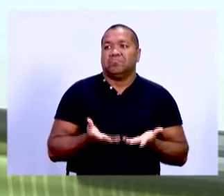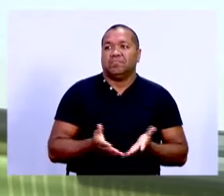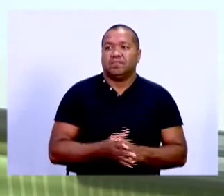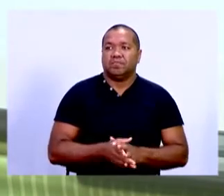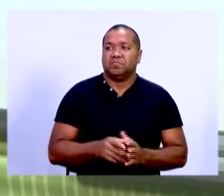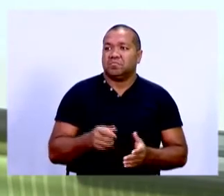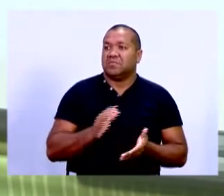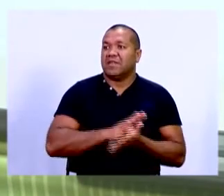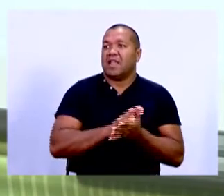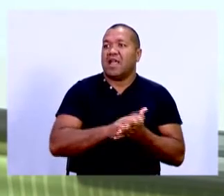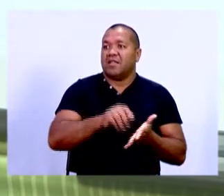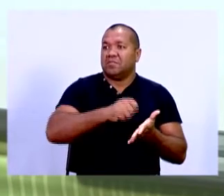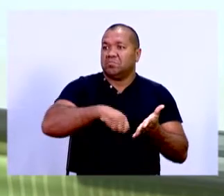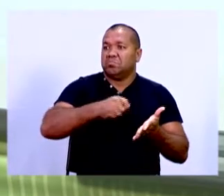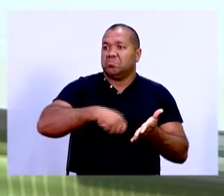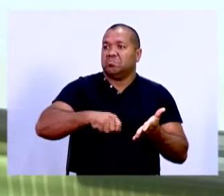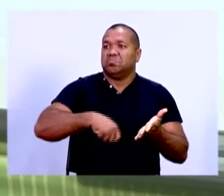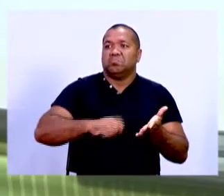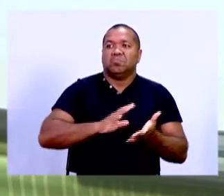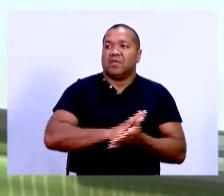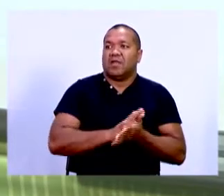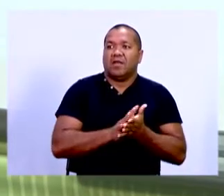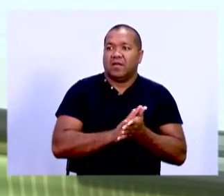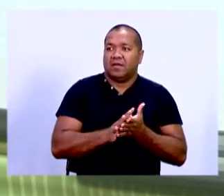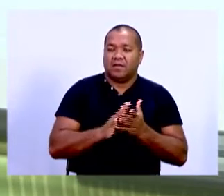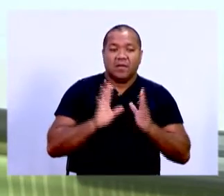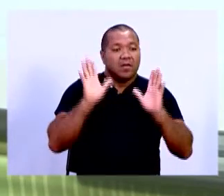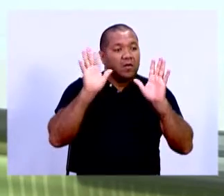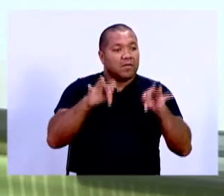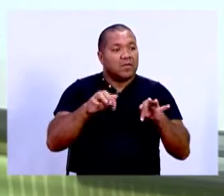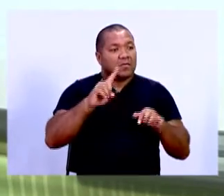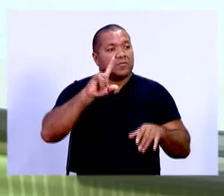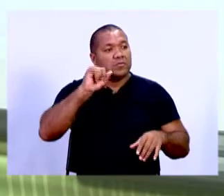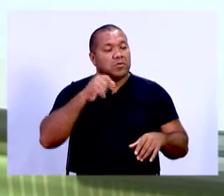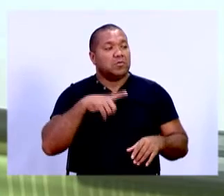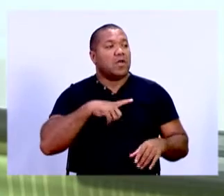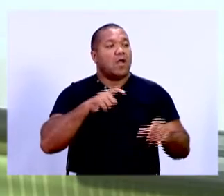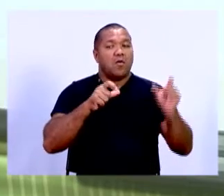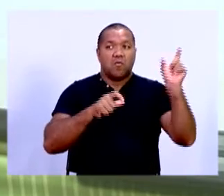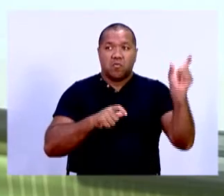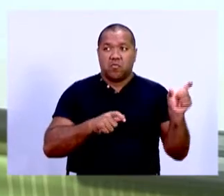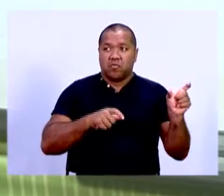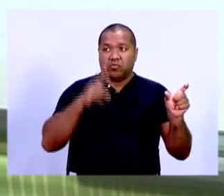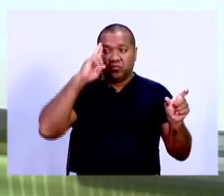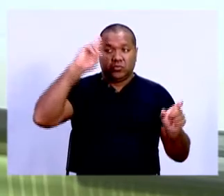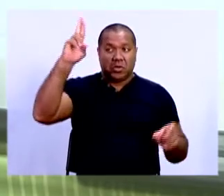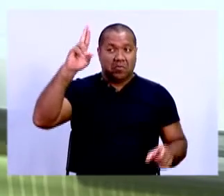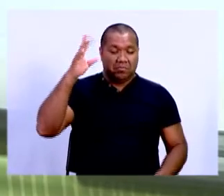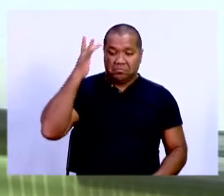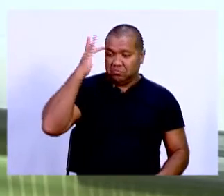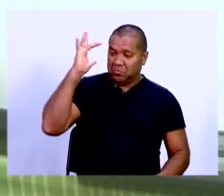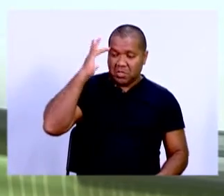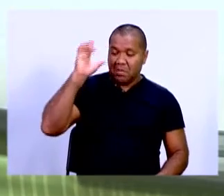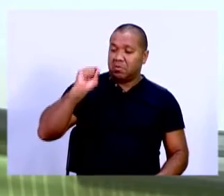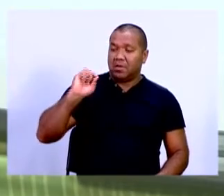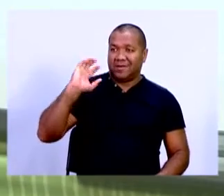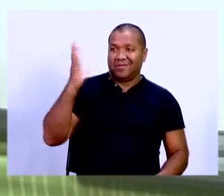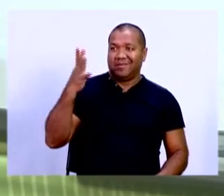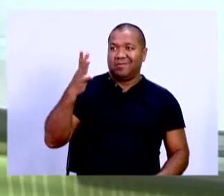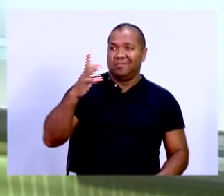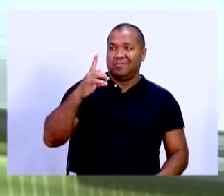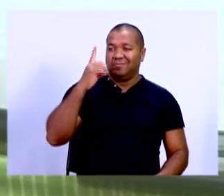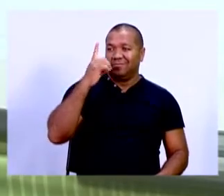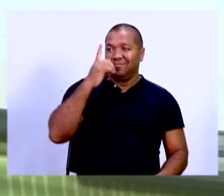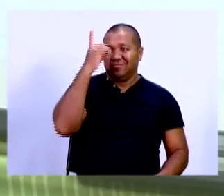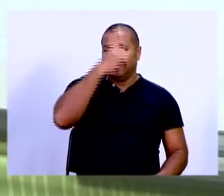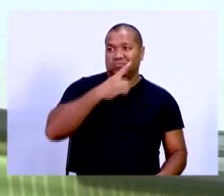nada escrito, não há nada registrado. Então, ao final do dia, o seu Jorge não sabe o que realmente foi feito durante o dia,